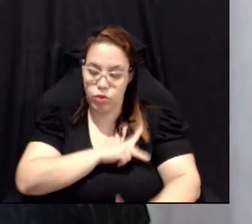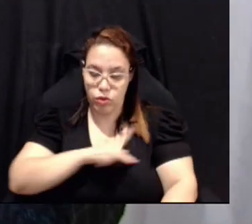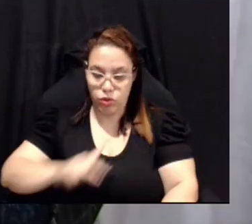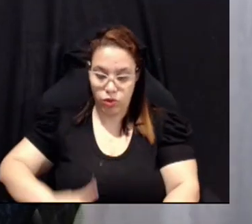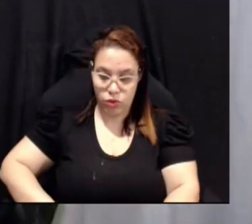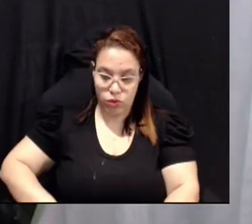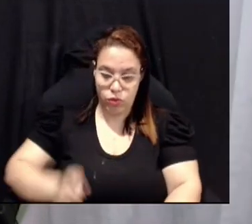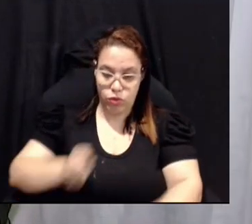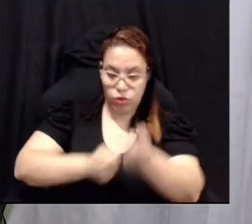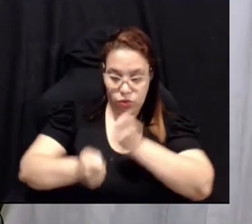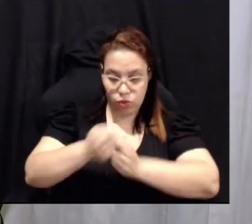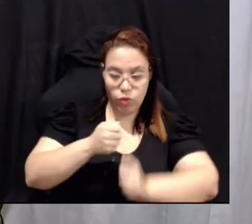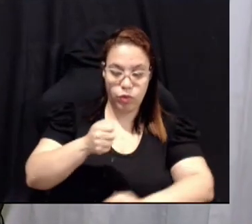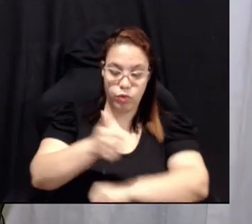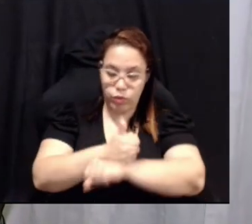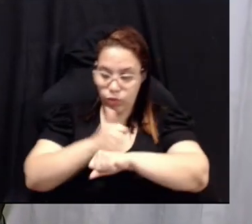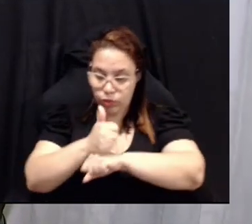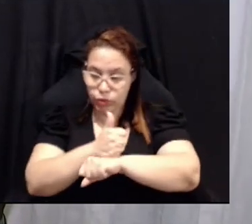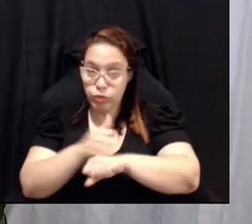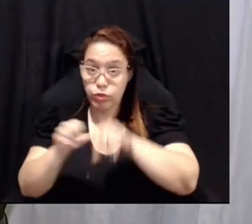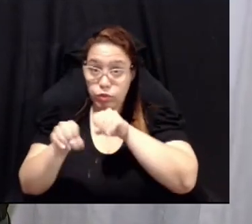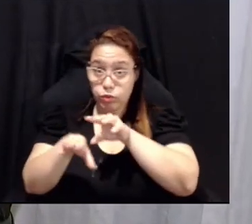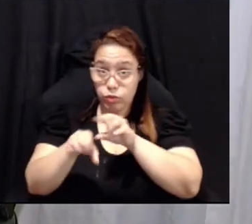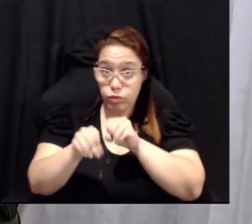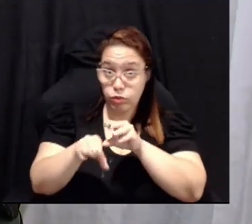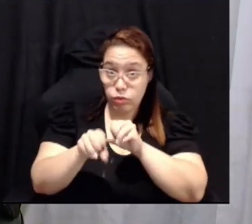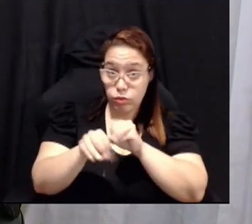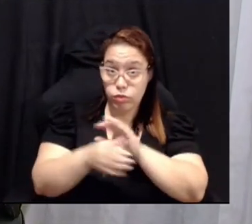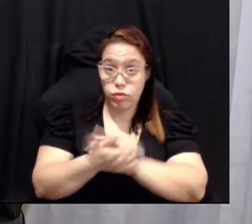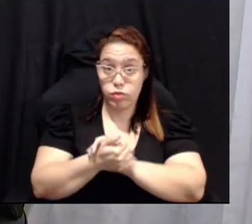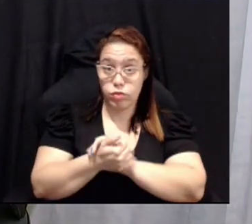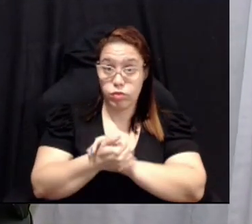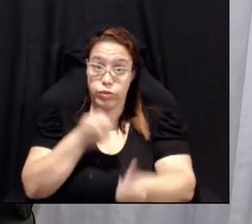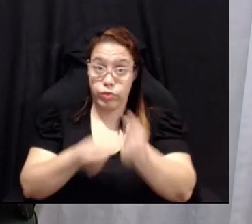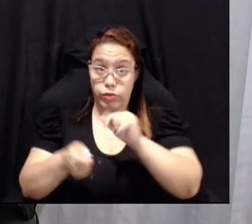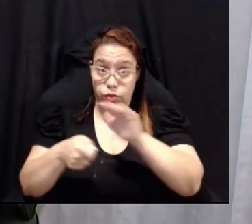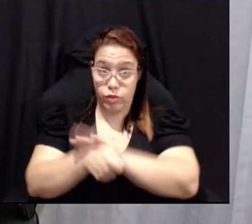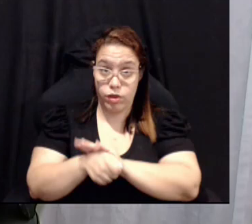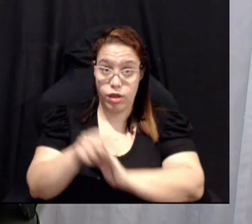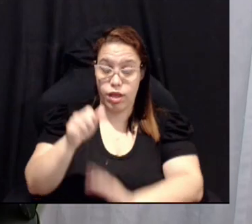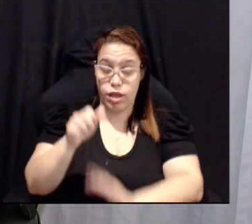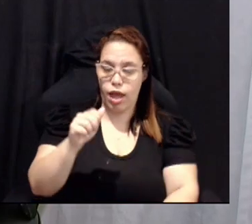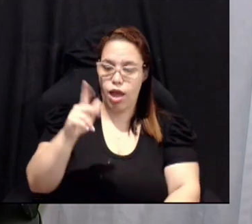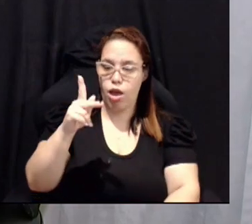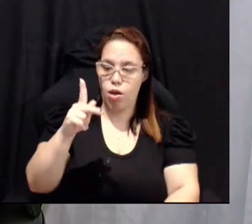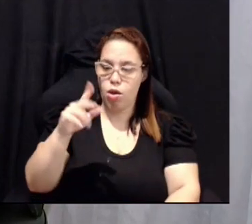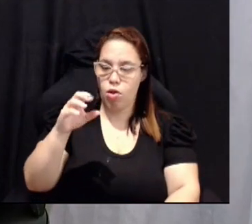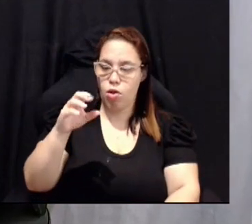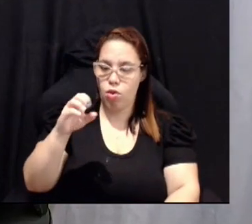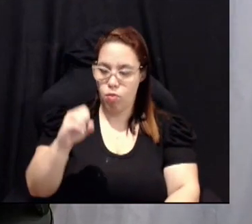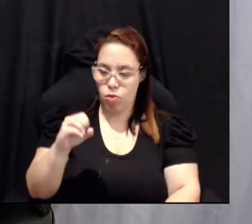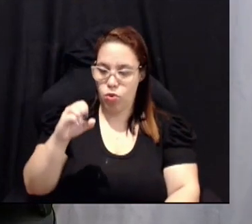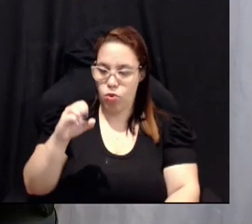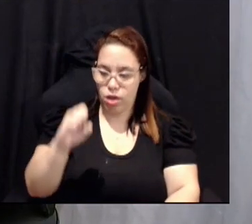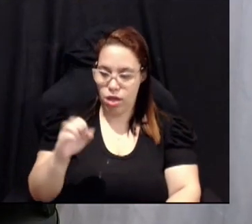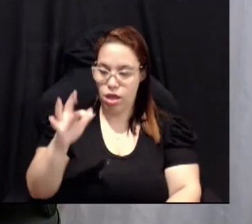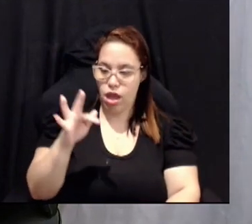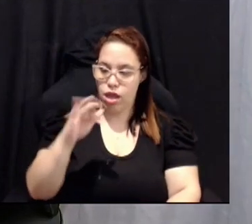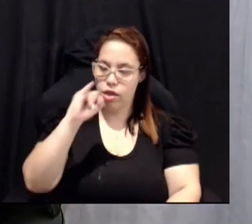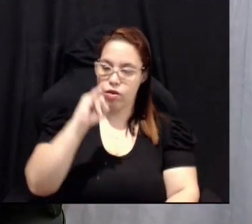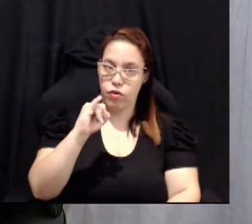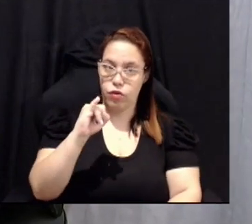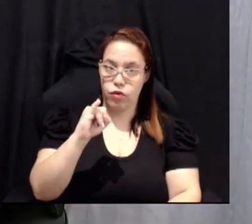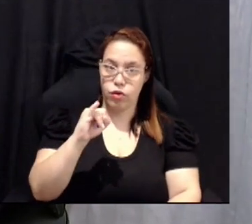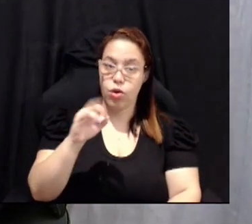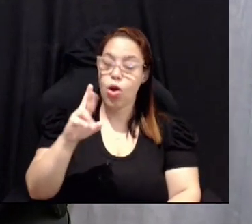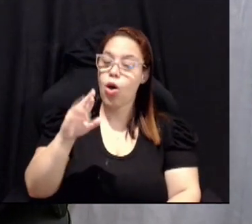de Profissionais, Orientadores e Educadores em Finanças, a APOF, a Rosiele Pegado. Rose,